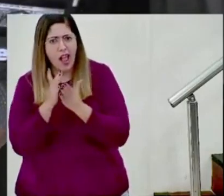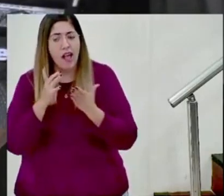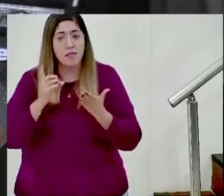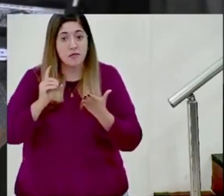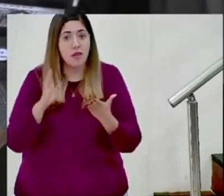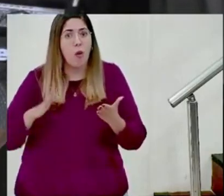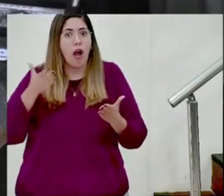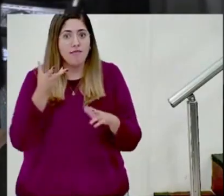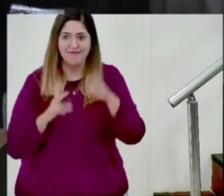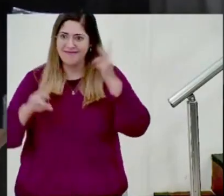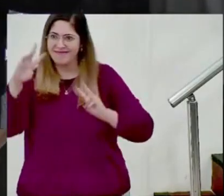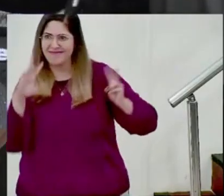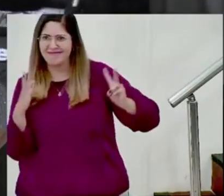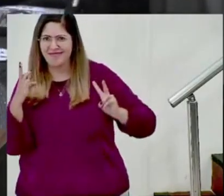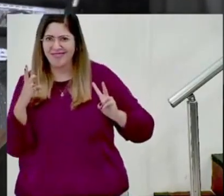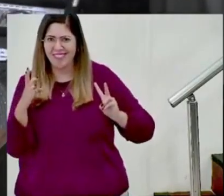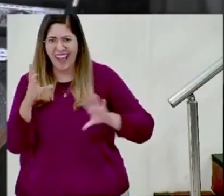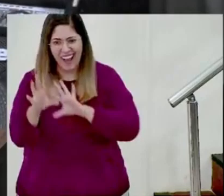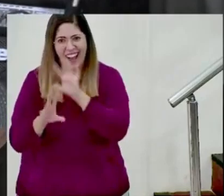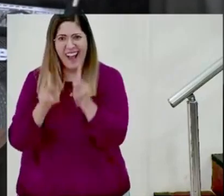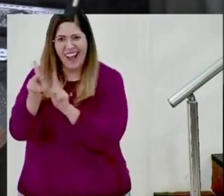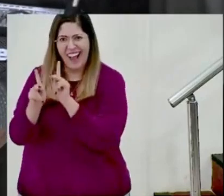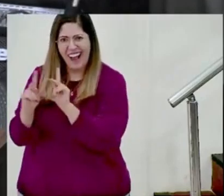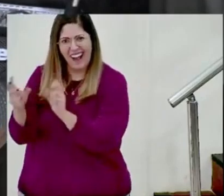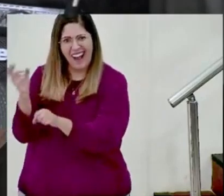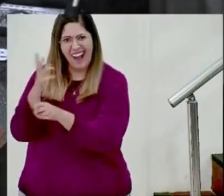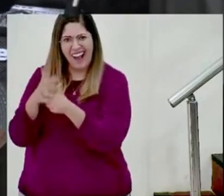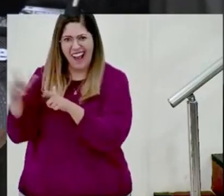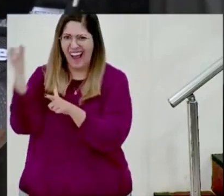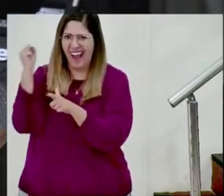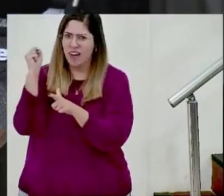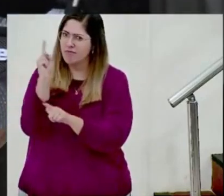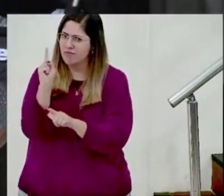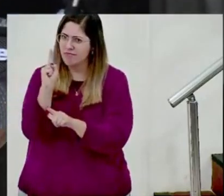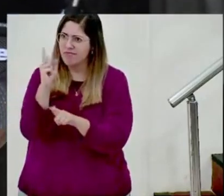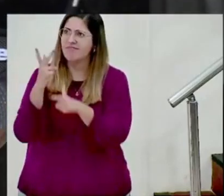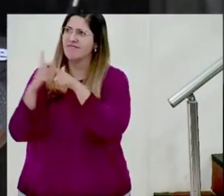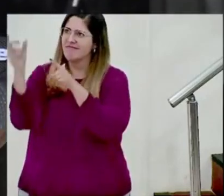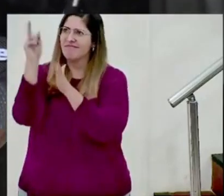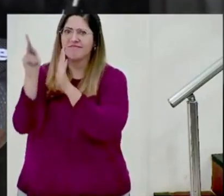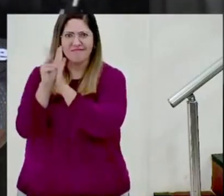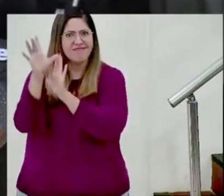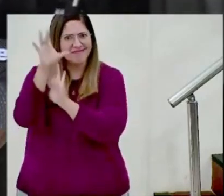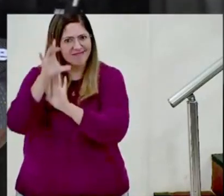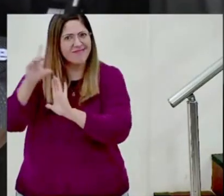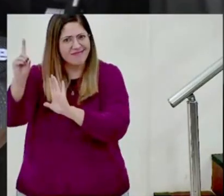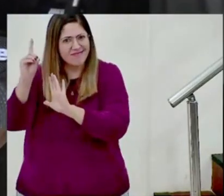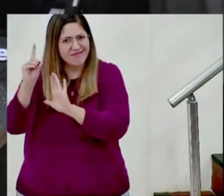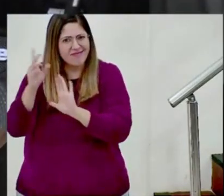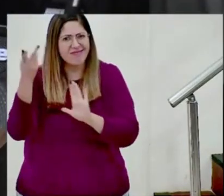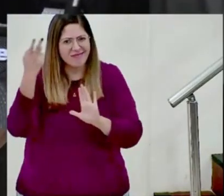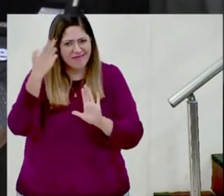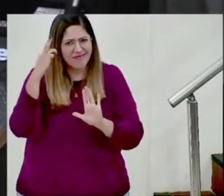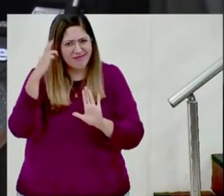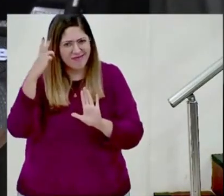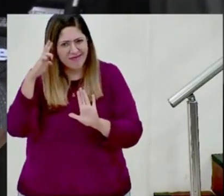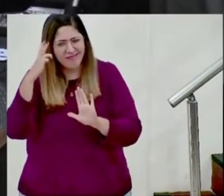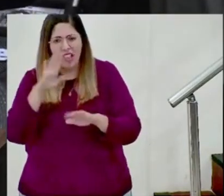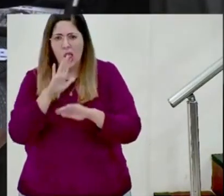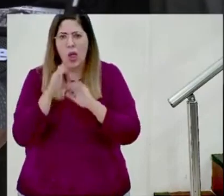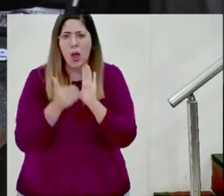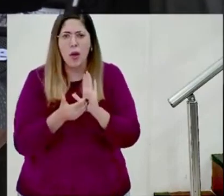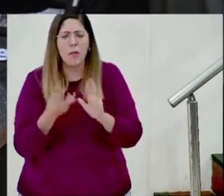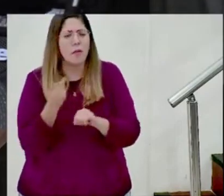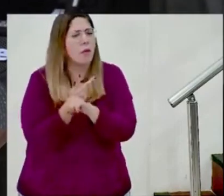faz a Bíblia ser um livro completamente diferente dos outros. Procure registro nos hieróglifos egípcios, nas paredes, das derrotas